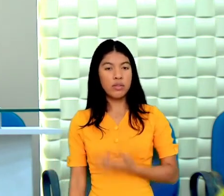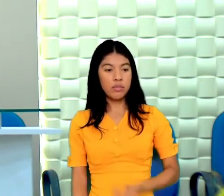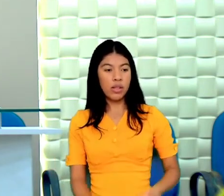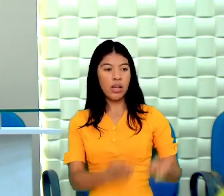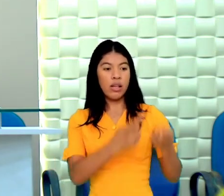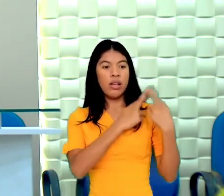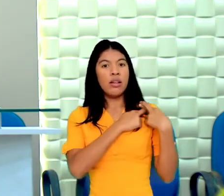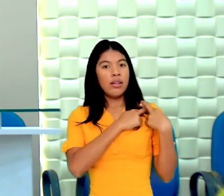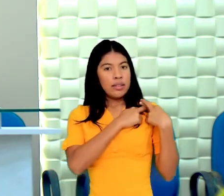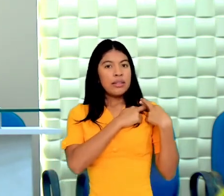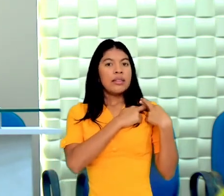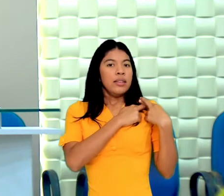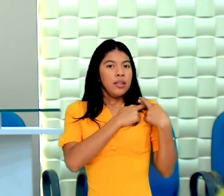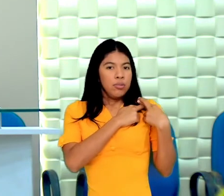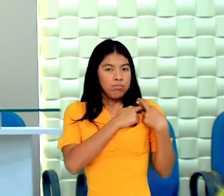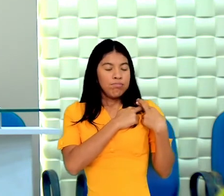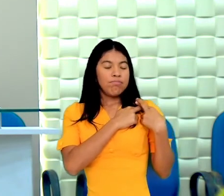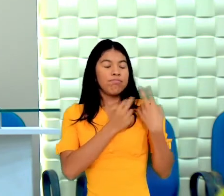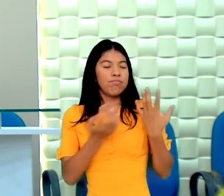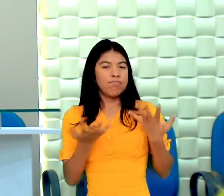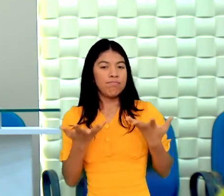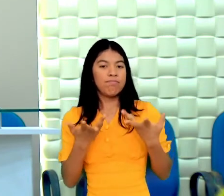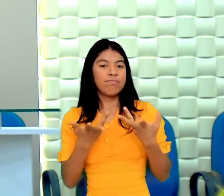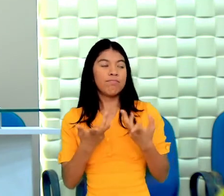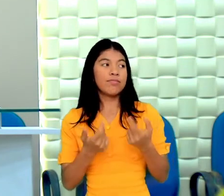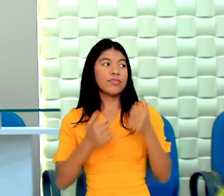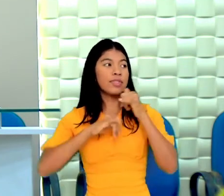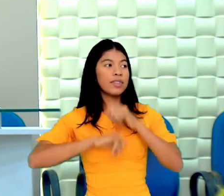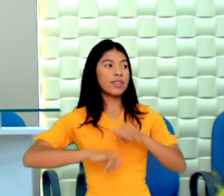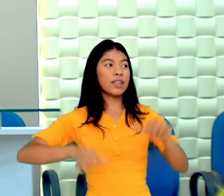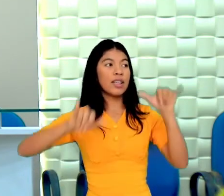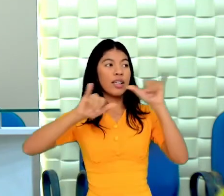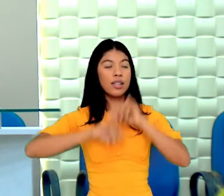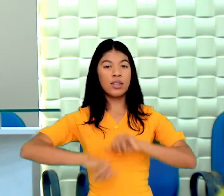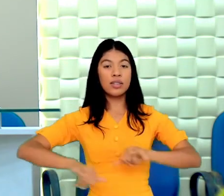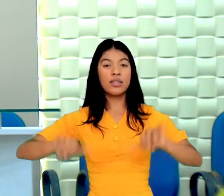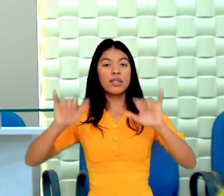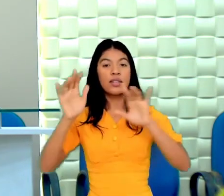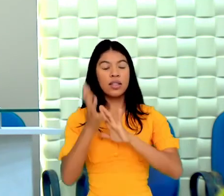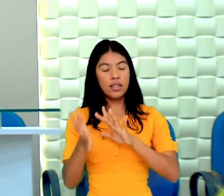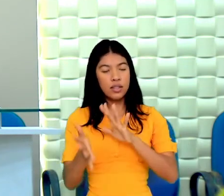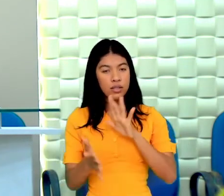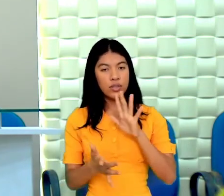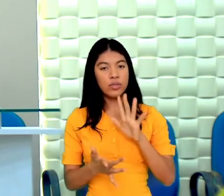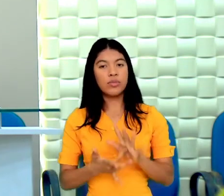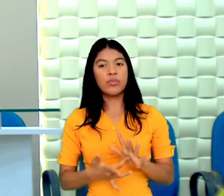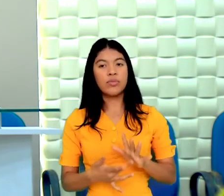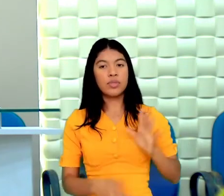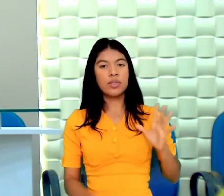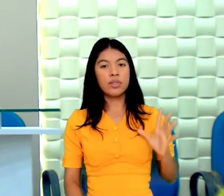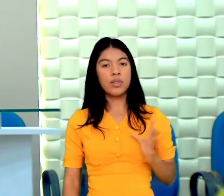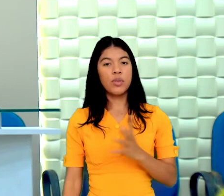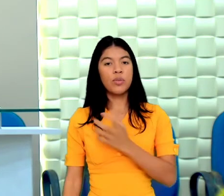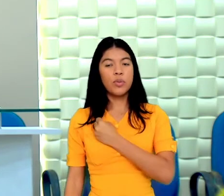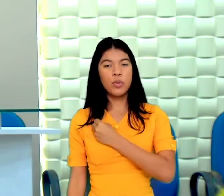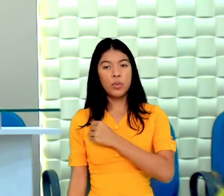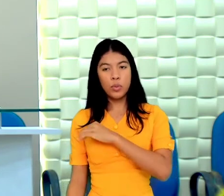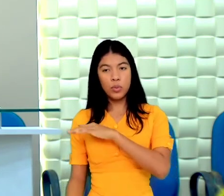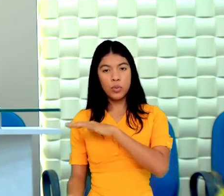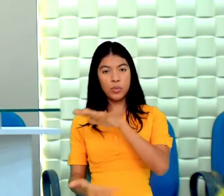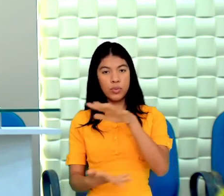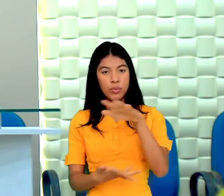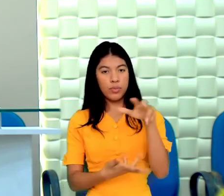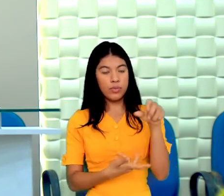tão honrosa de anunciar Jesus como Salvador e Senhor da humanidade.